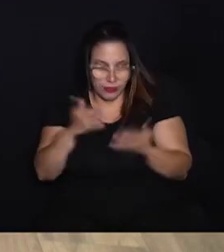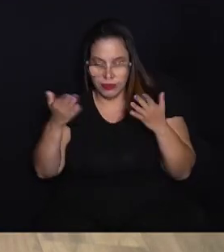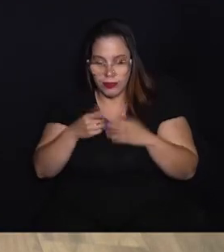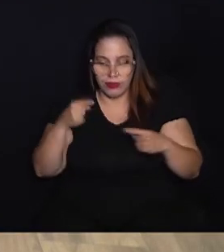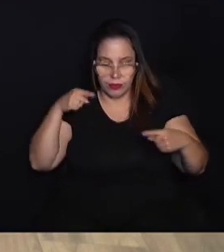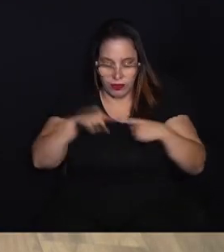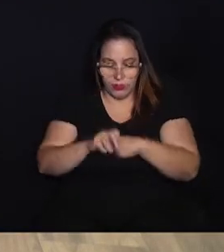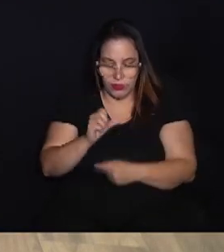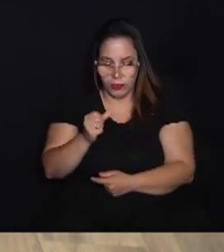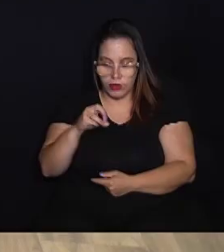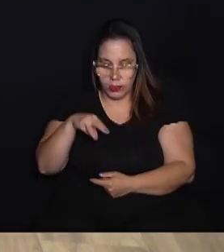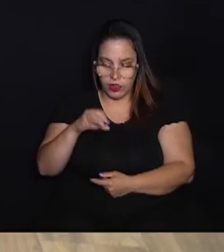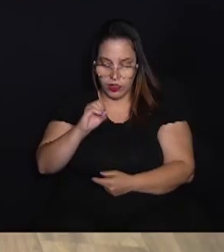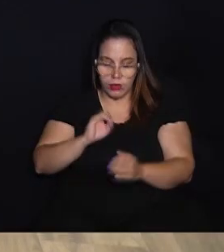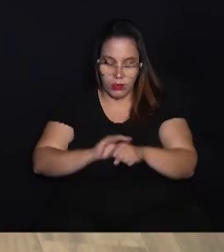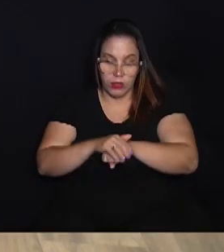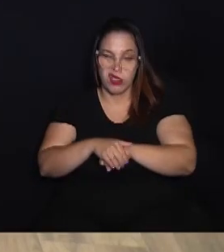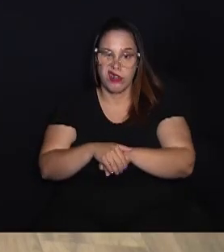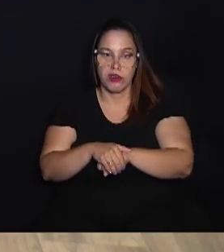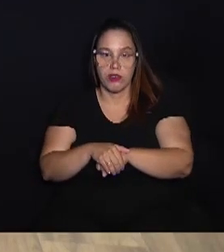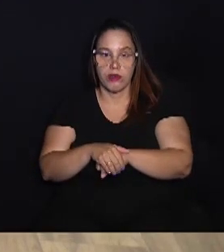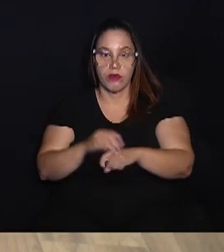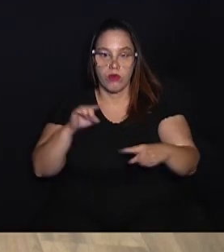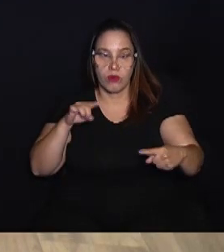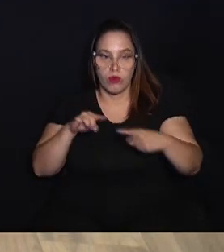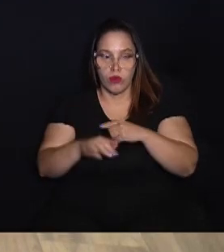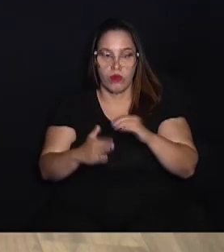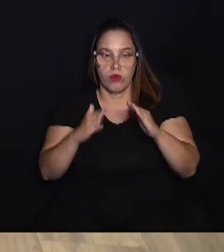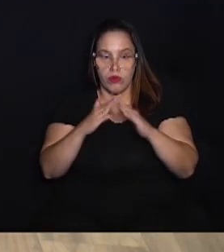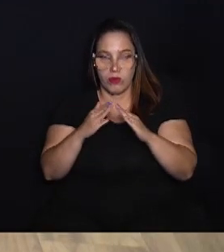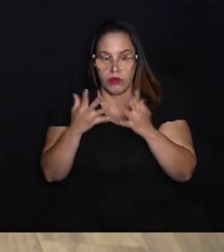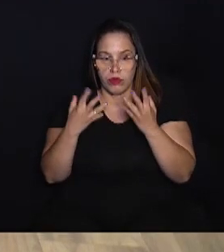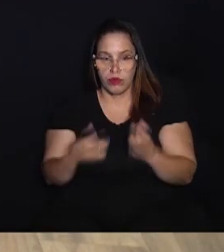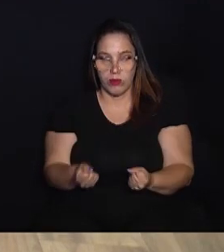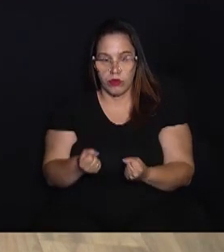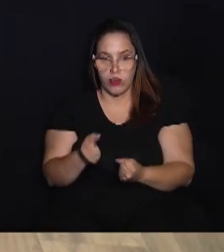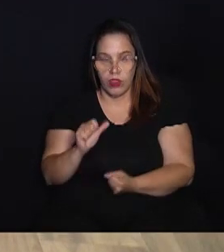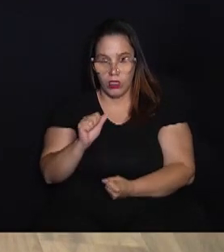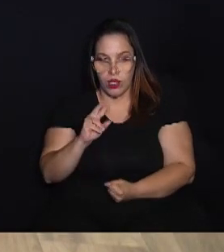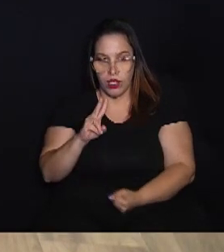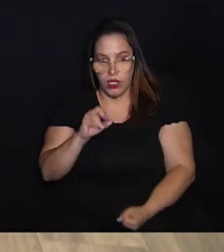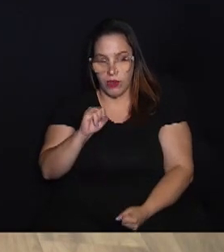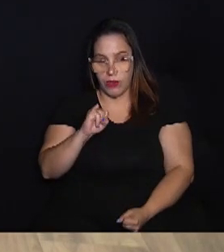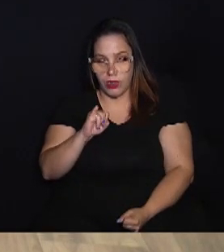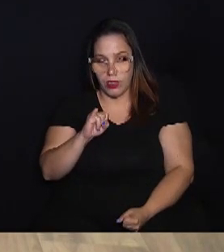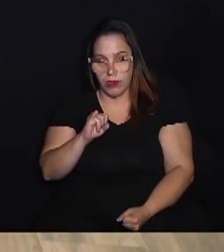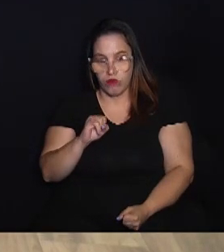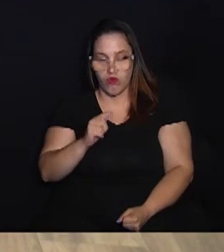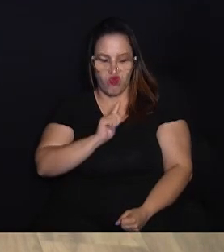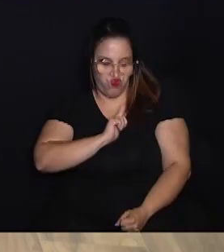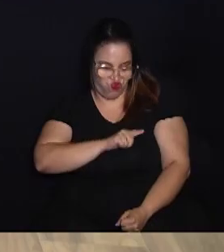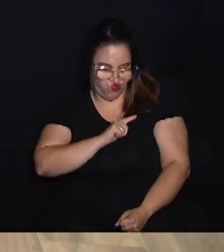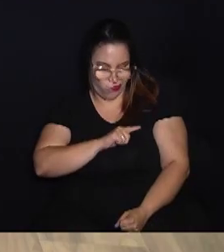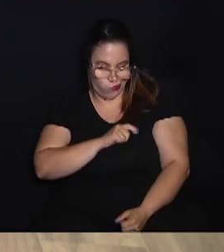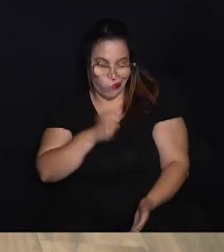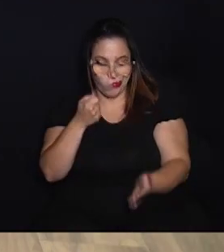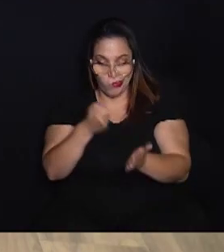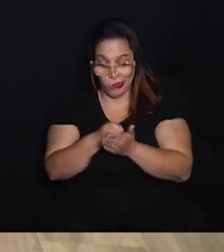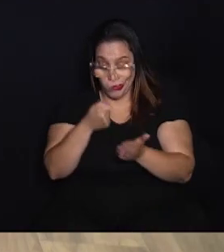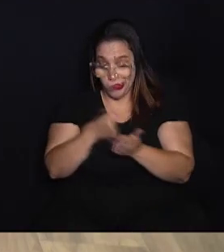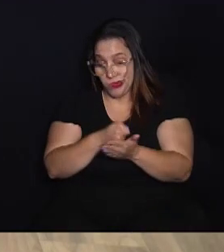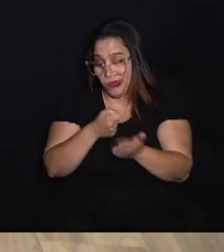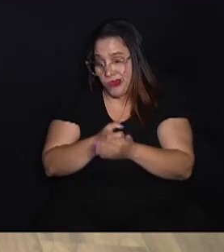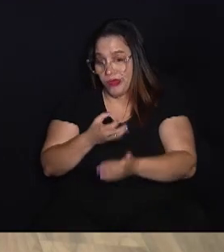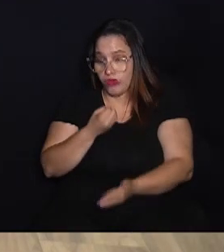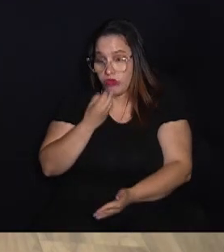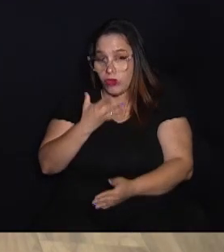às 9h30 da noite em casa, olha, e recebe o Avaí. O Bugre tenta consolidar a sua boa fase